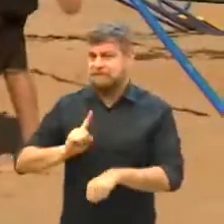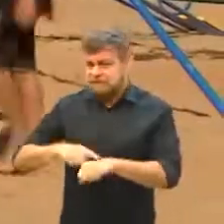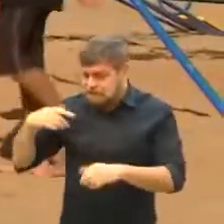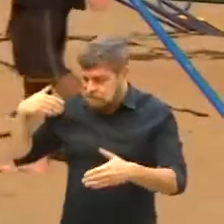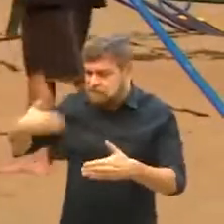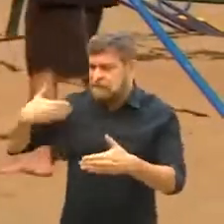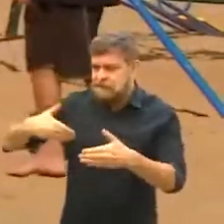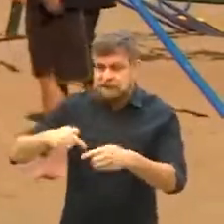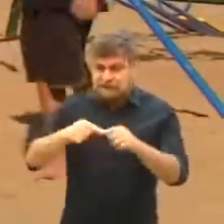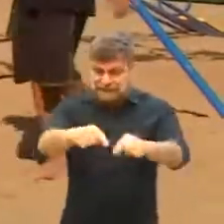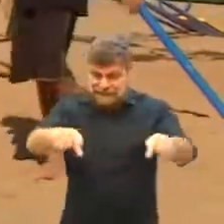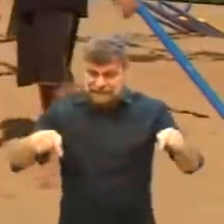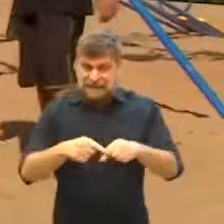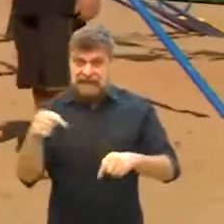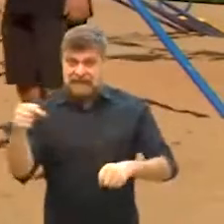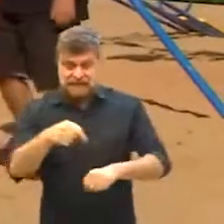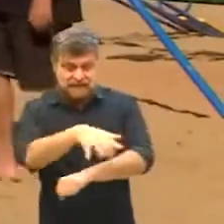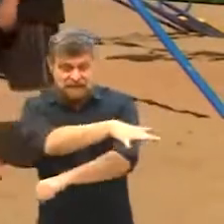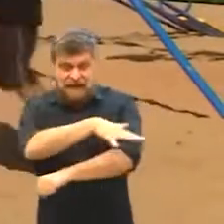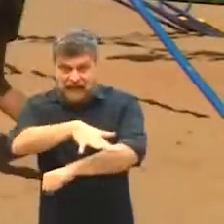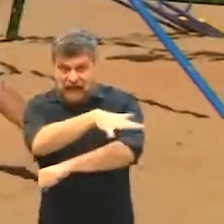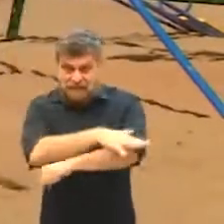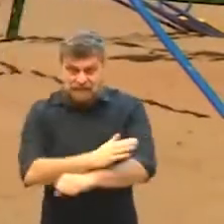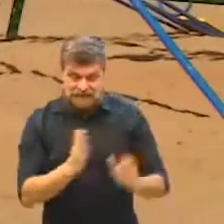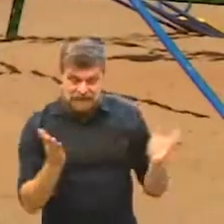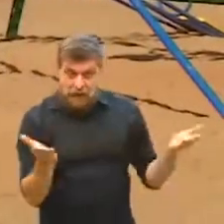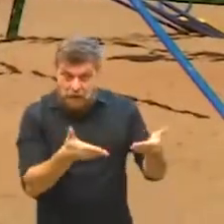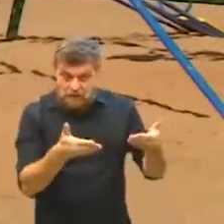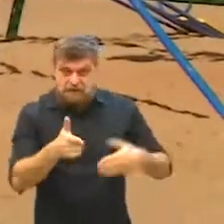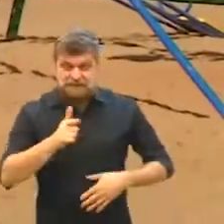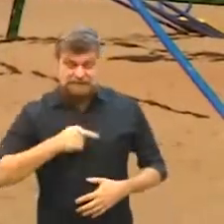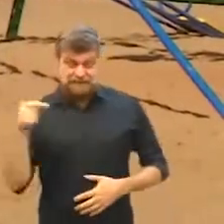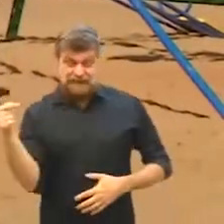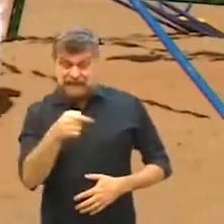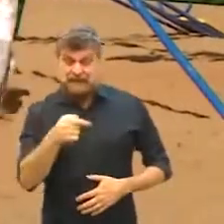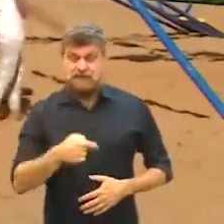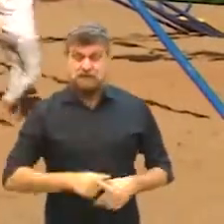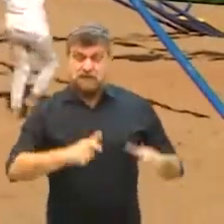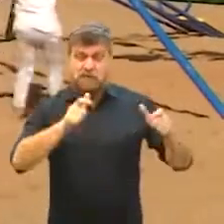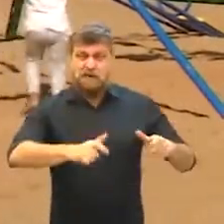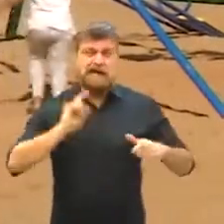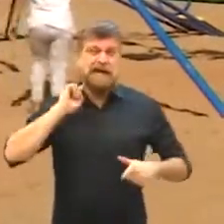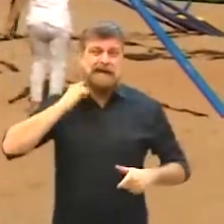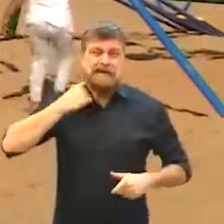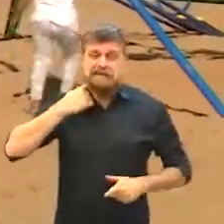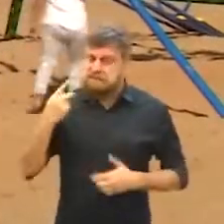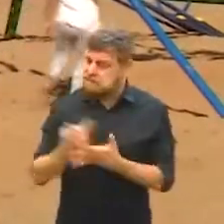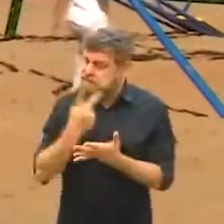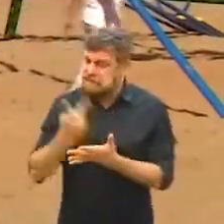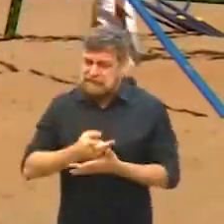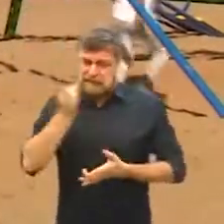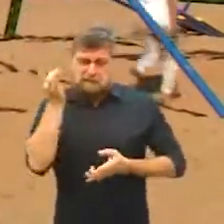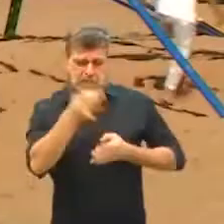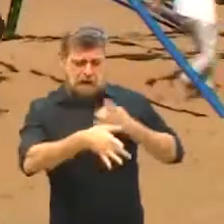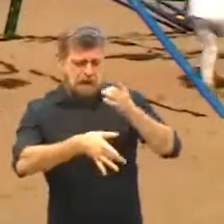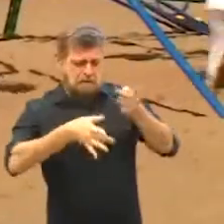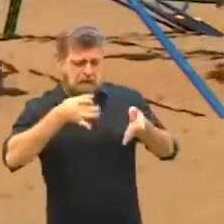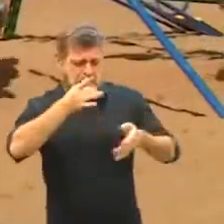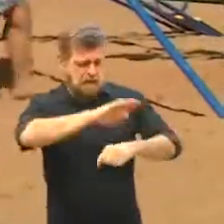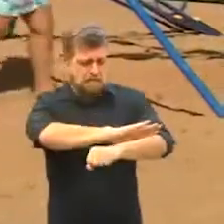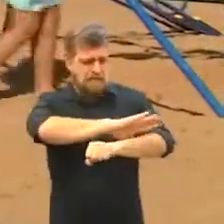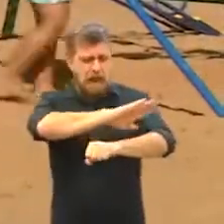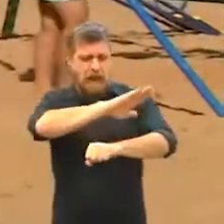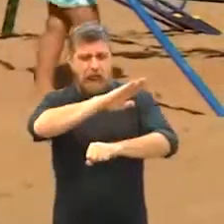Por muito tempo, esse terreno onde hoje está localizada a praça era um ponto de descarte irregular de lixo e